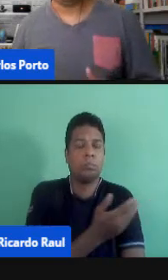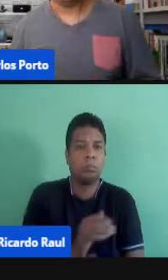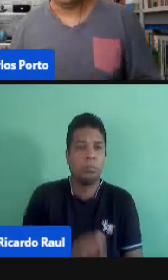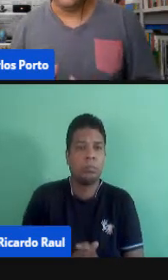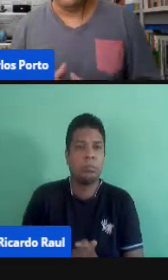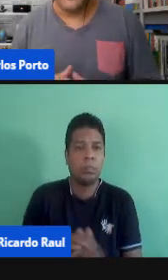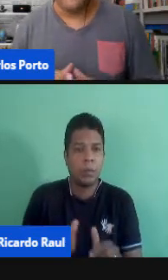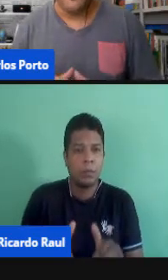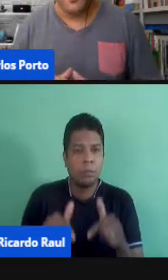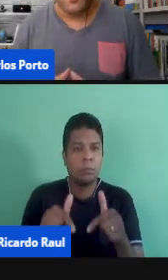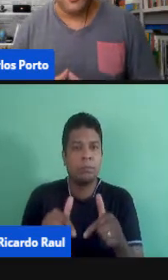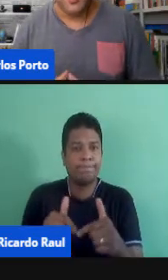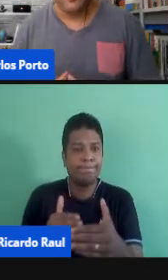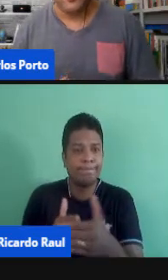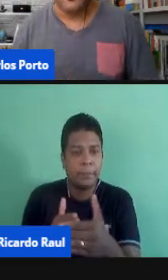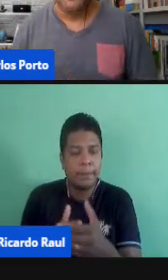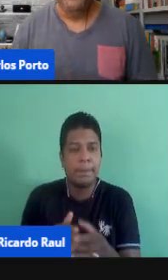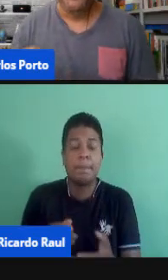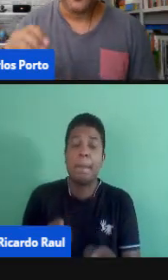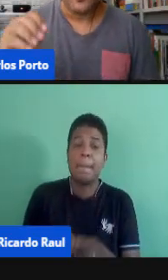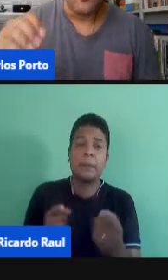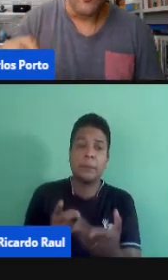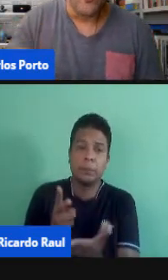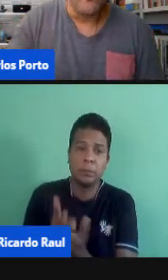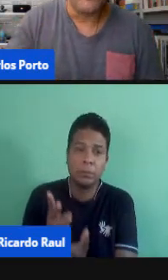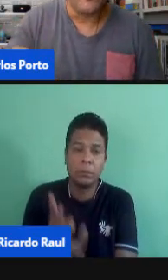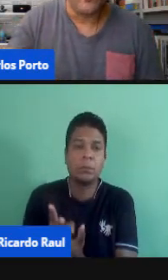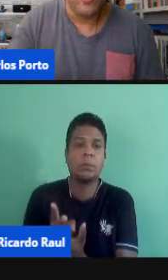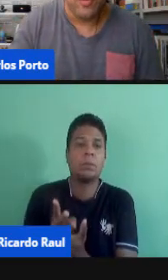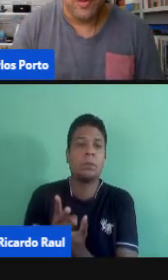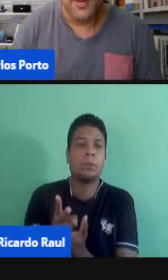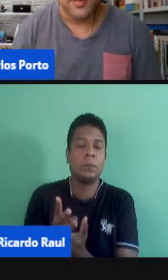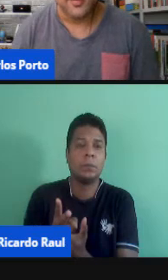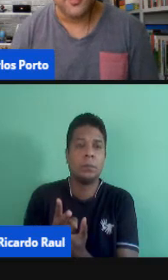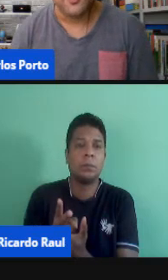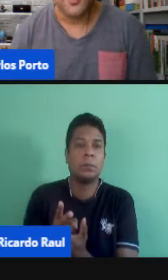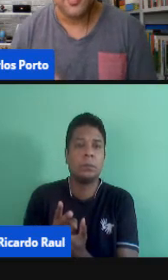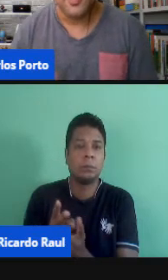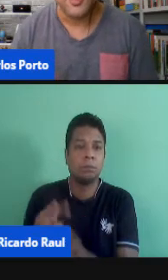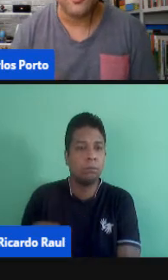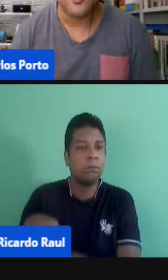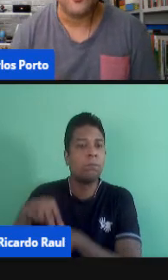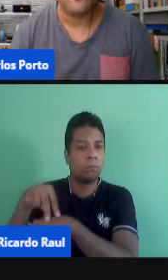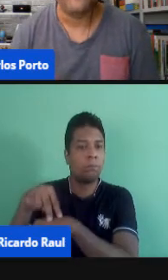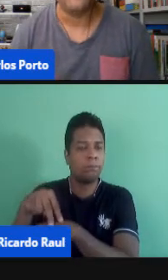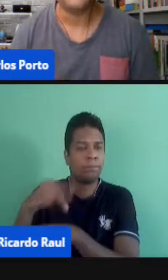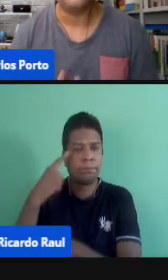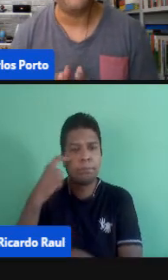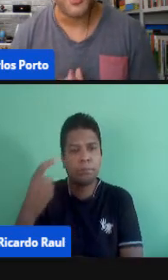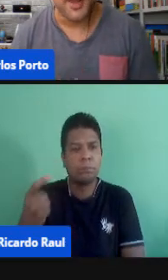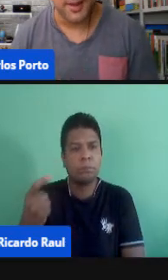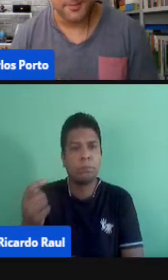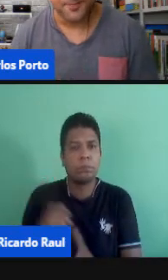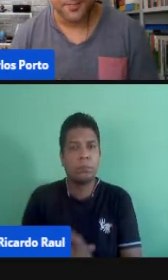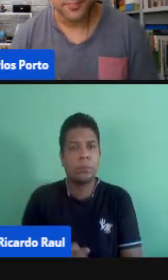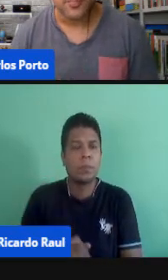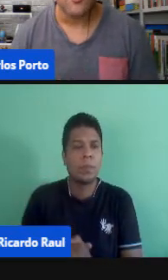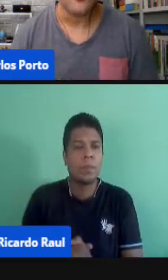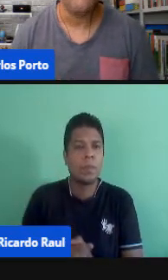e limitações, mas sempre mantendo uma atitude otimista. Isso é interessante. Voltado para